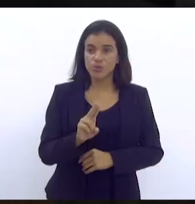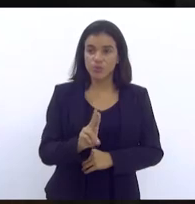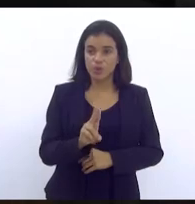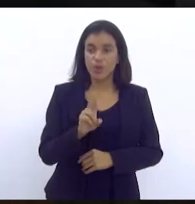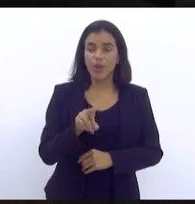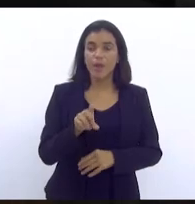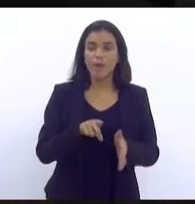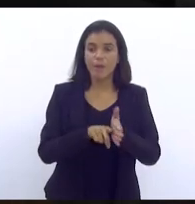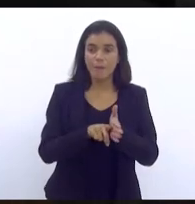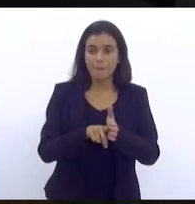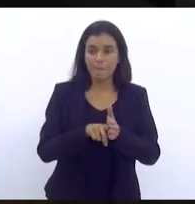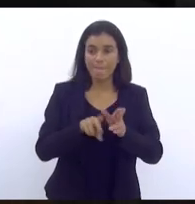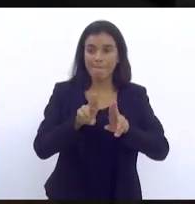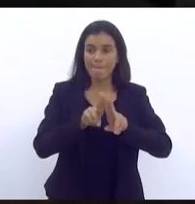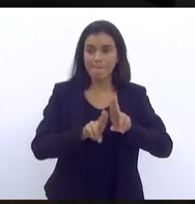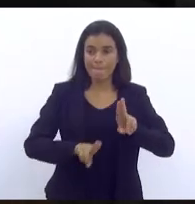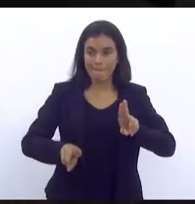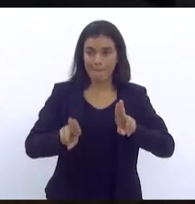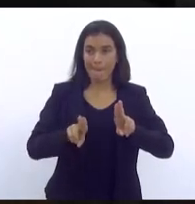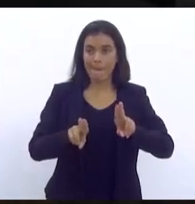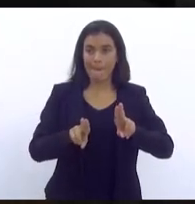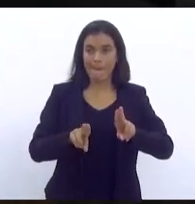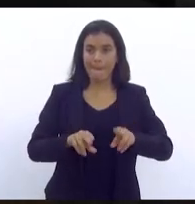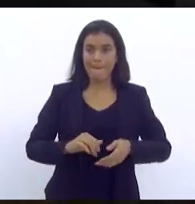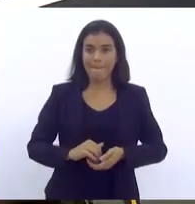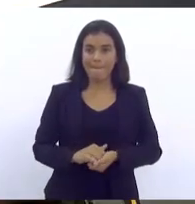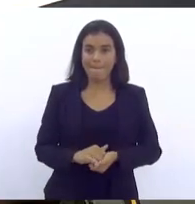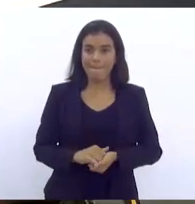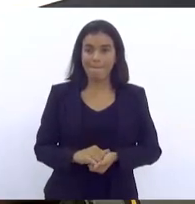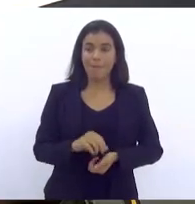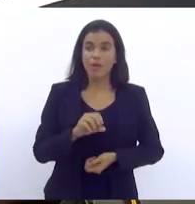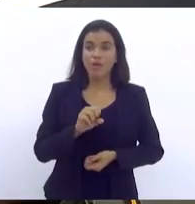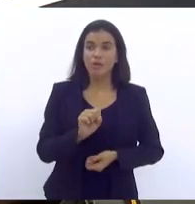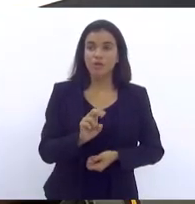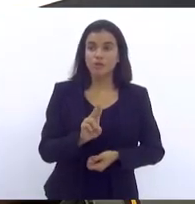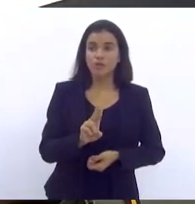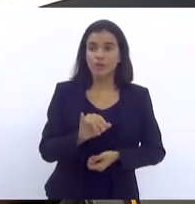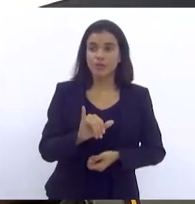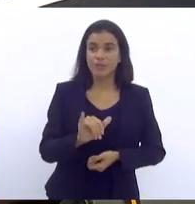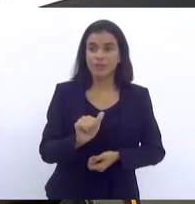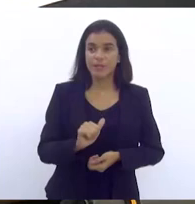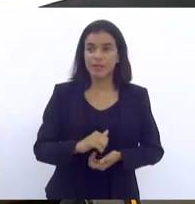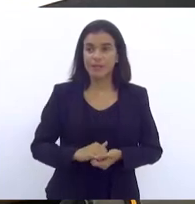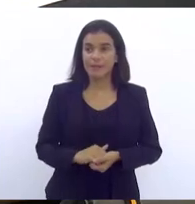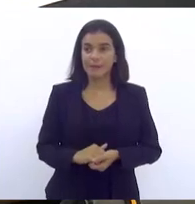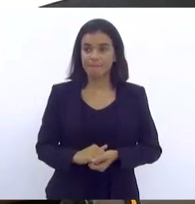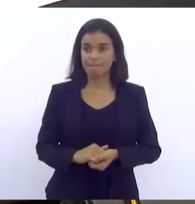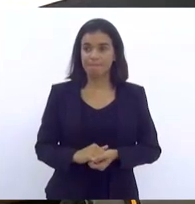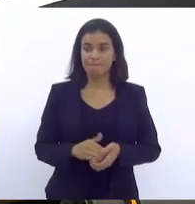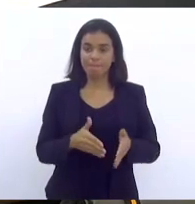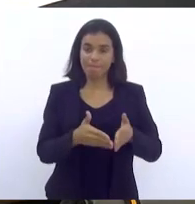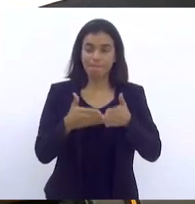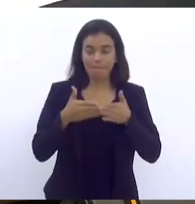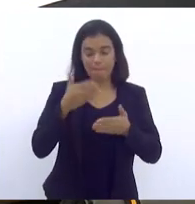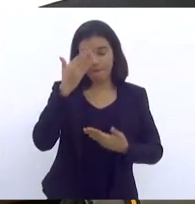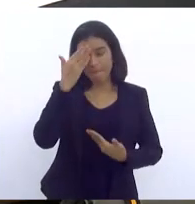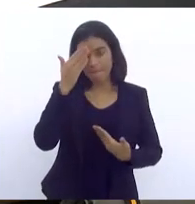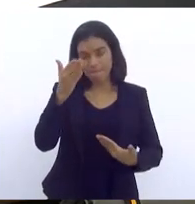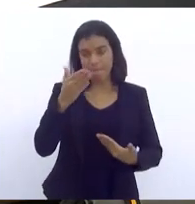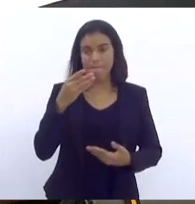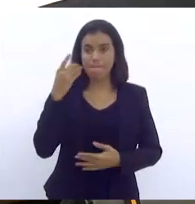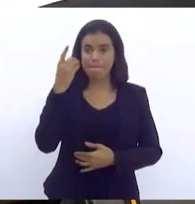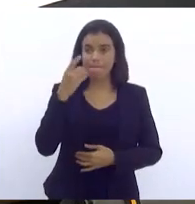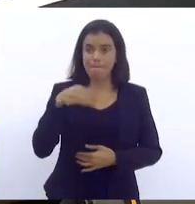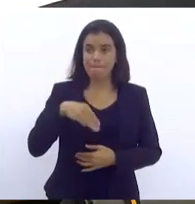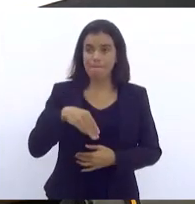UFRJ pesquisadora perdão su suia da licença Obrigada agradecer a deputada